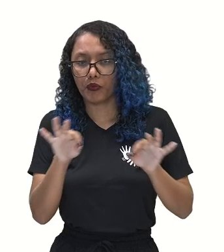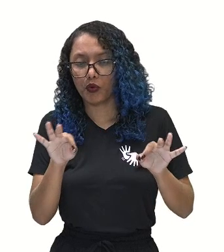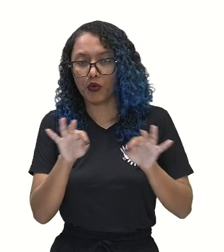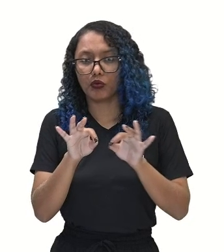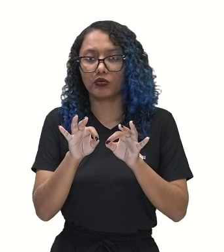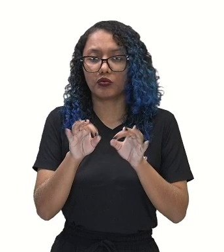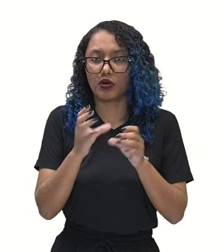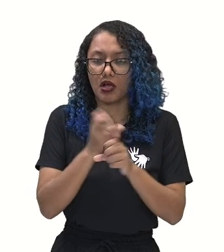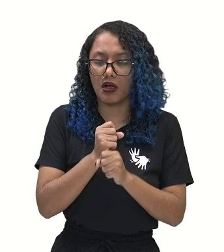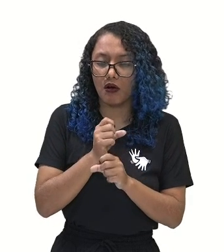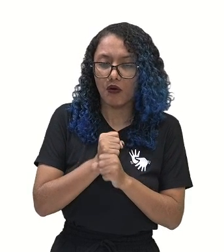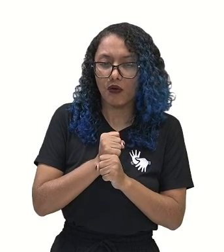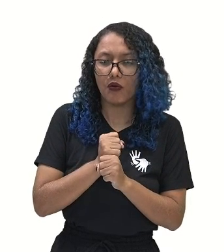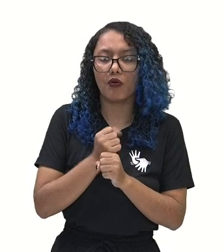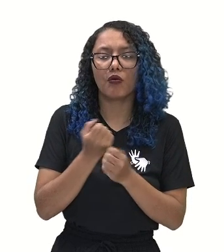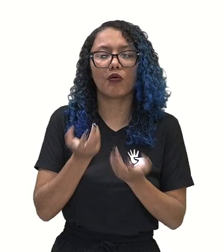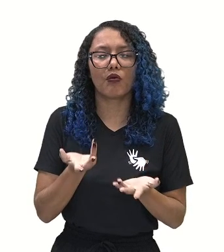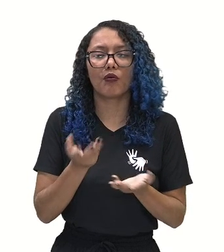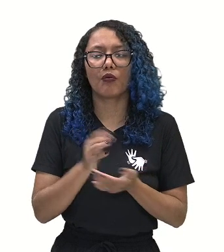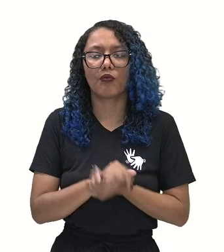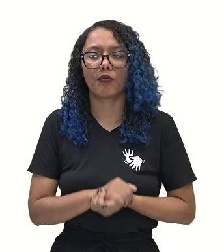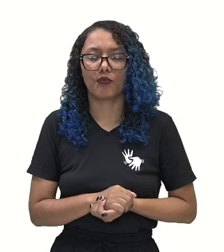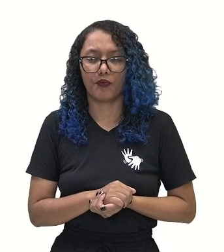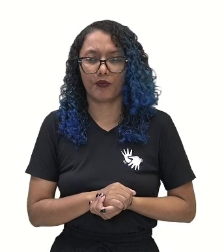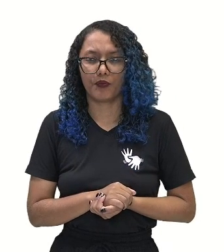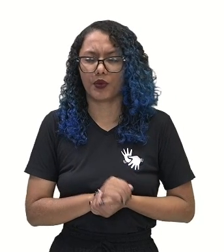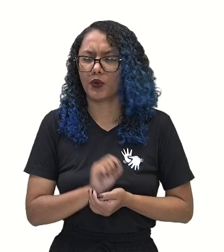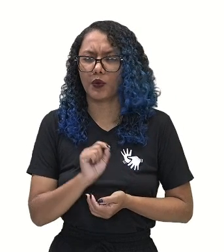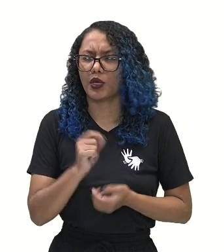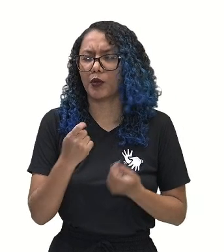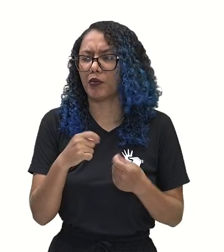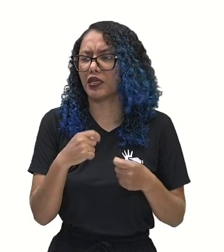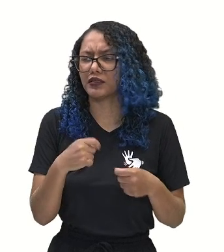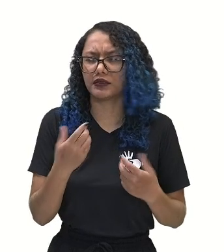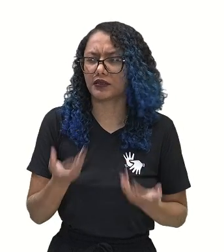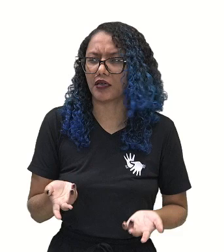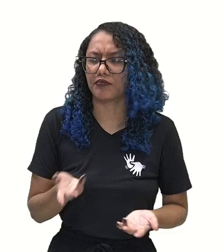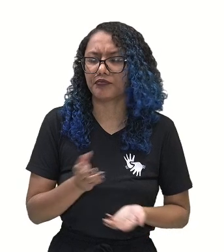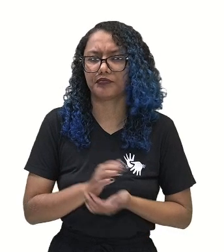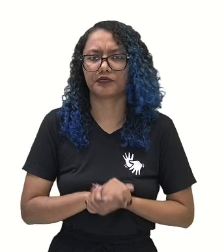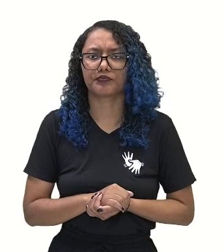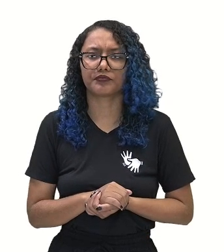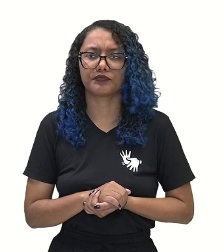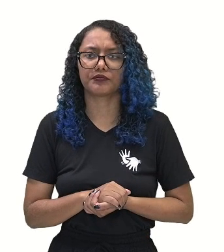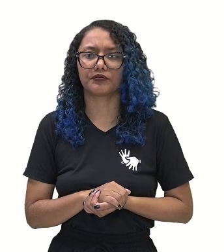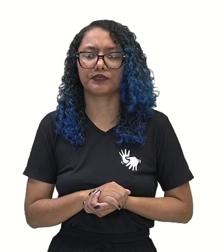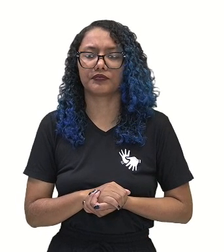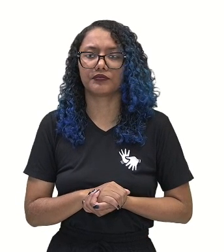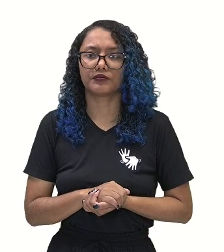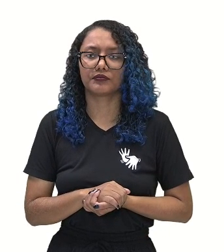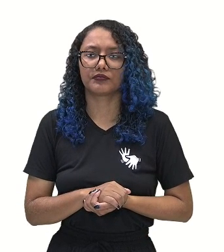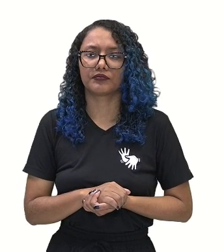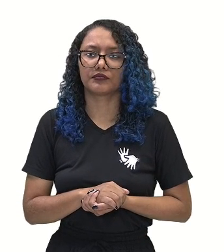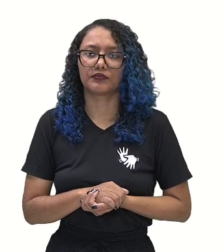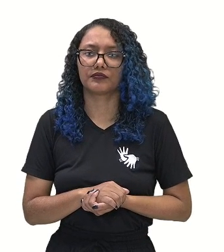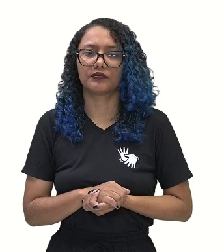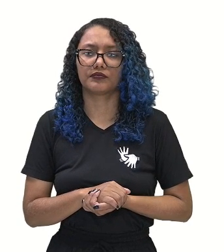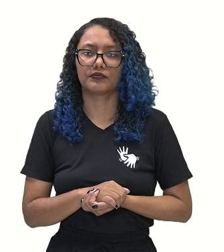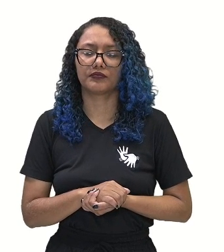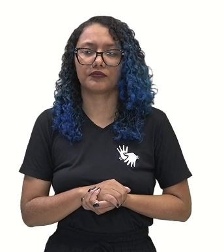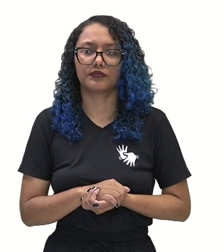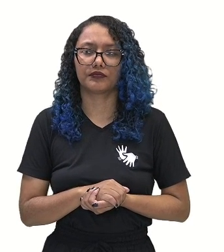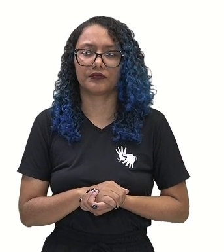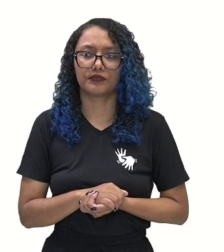não se esqueçam aqui do seguinte. Primeiro passo, a gente tem que determinar,